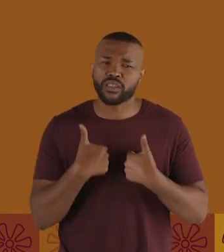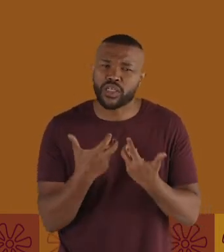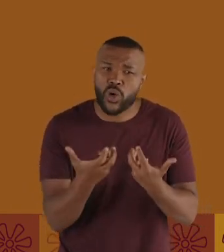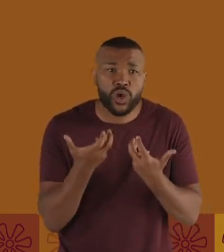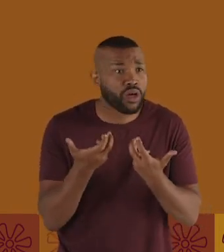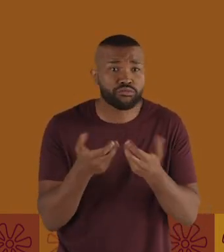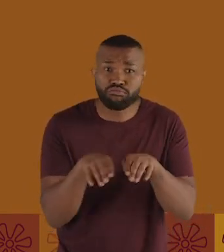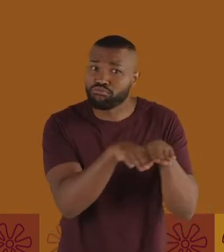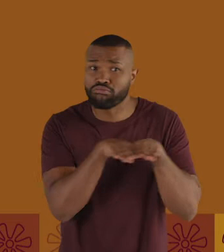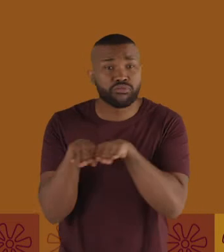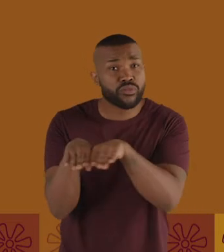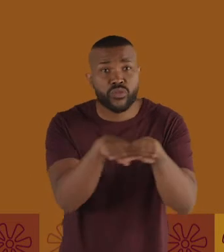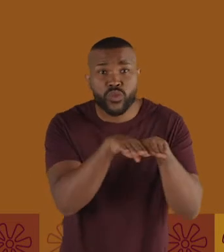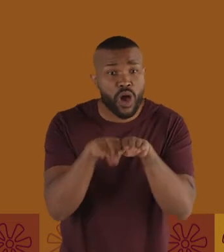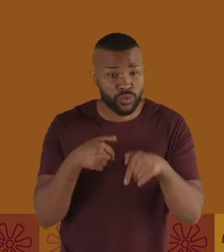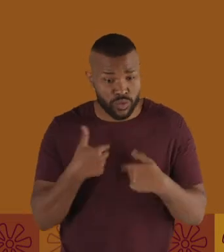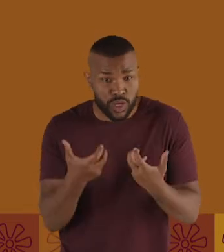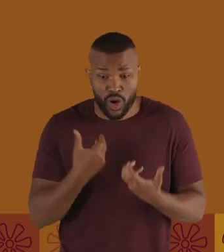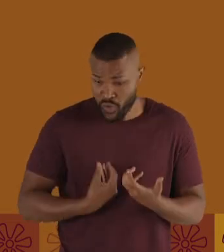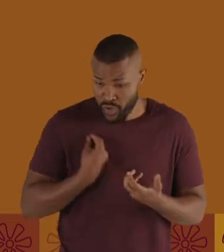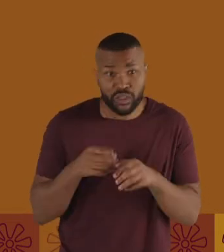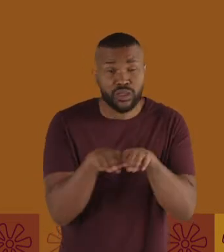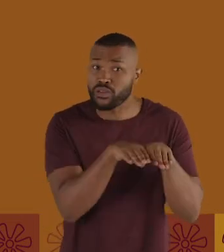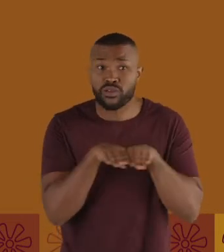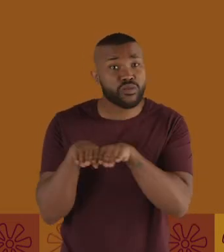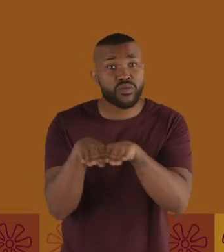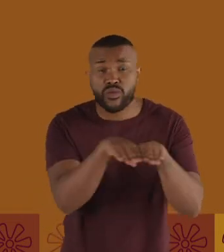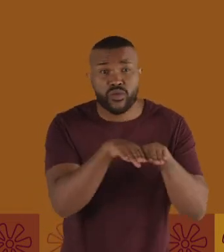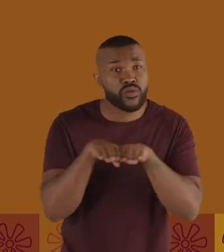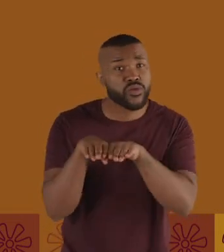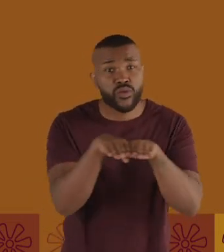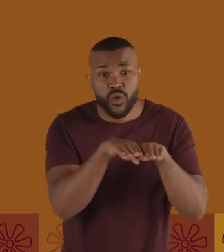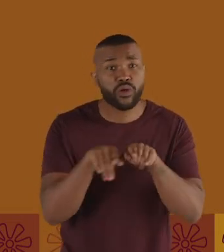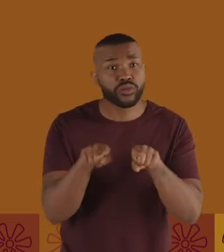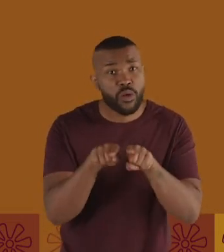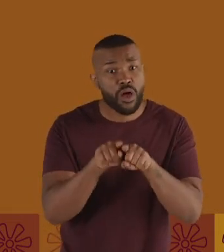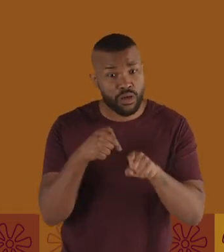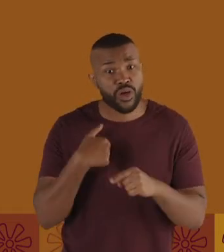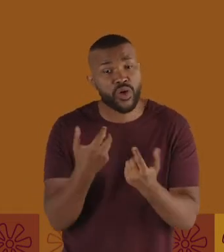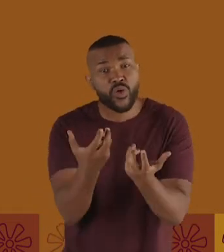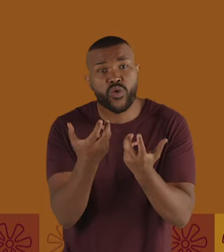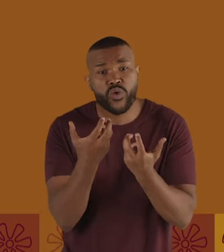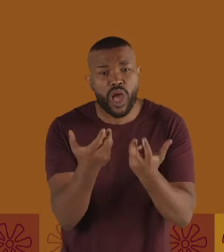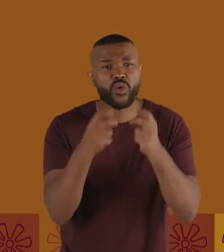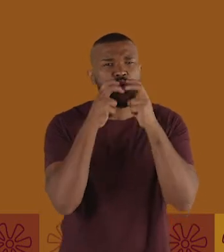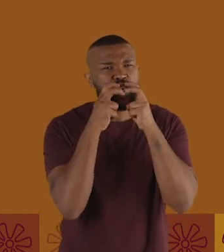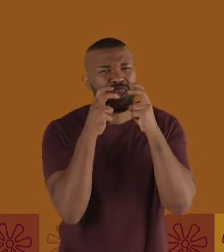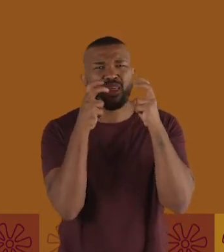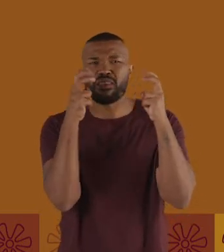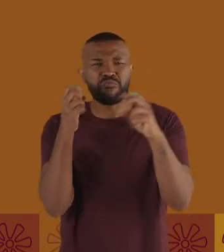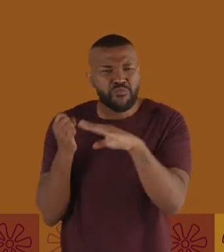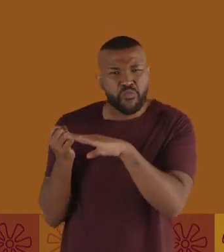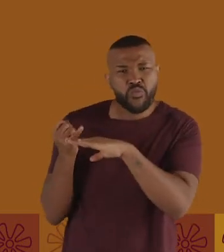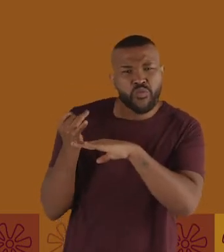o sol, que é de todos. Quero a vida, que é de todos. Eu alcanço tudo o que eu quero. Eu gritarei a